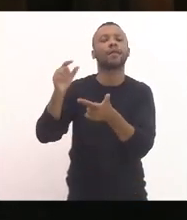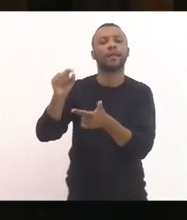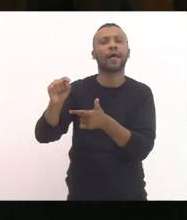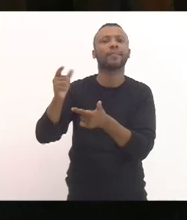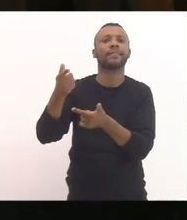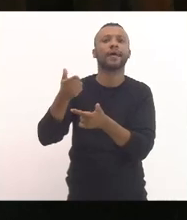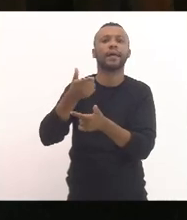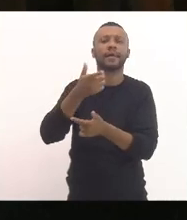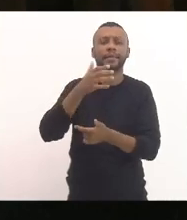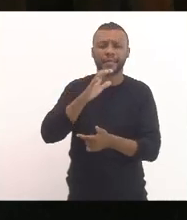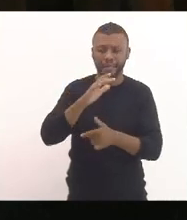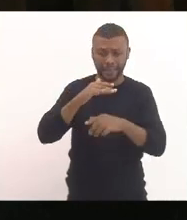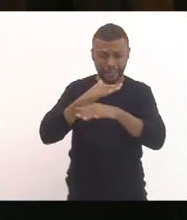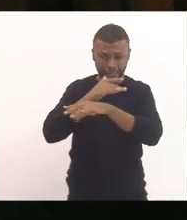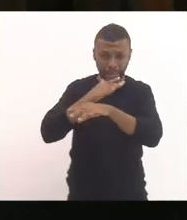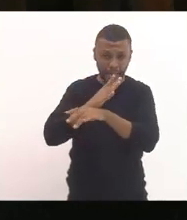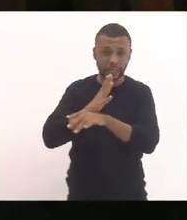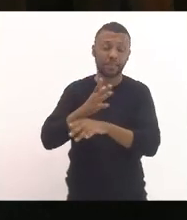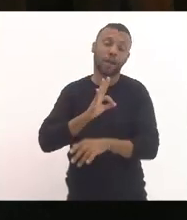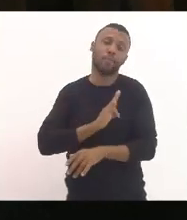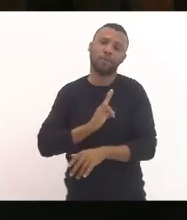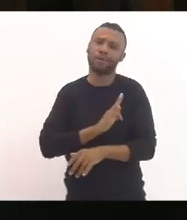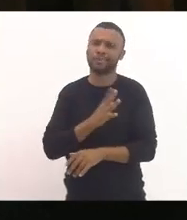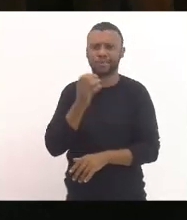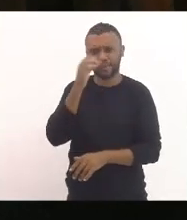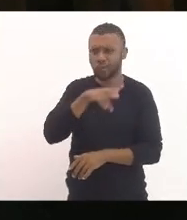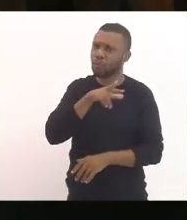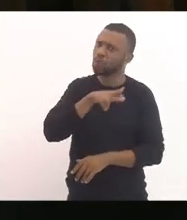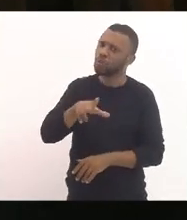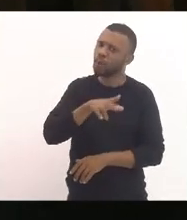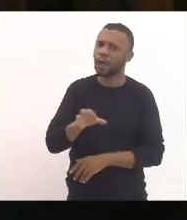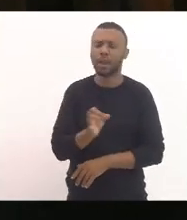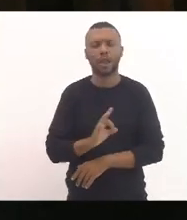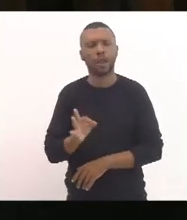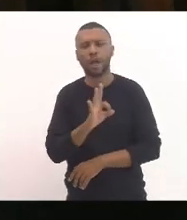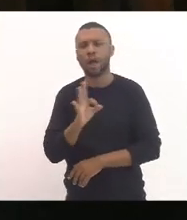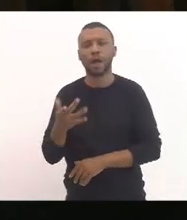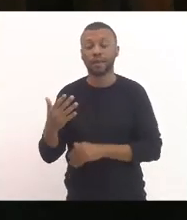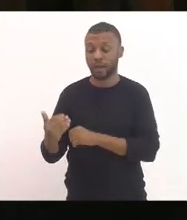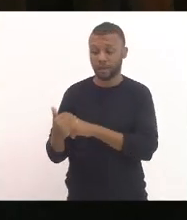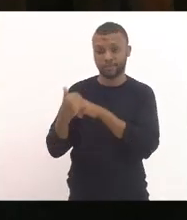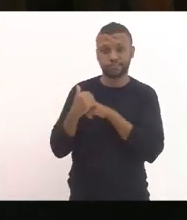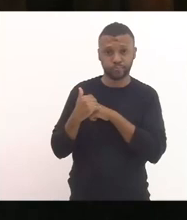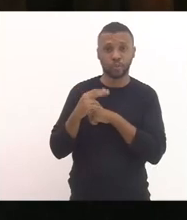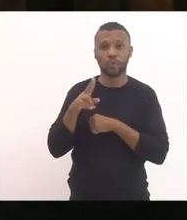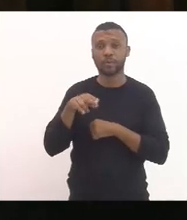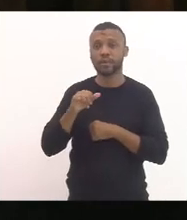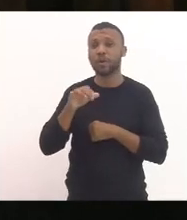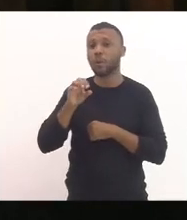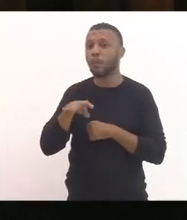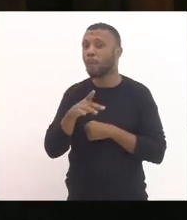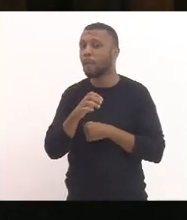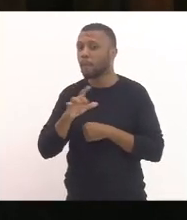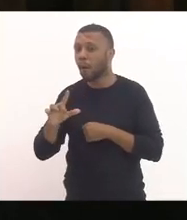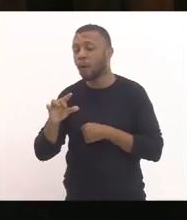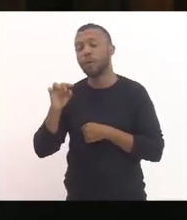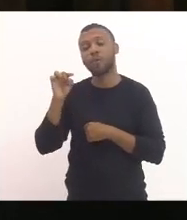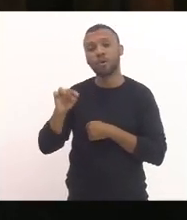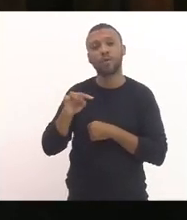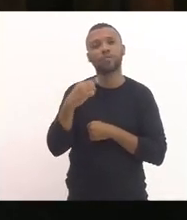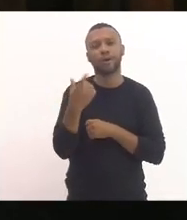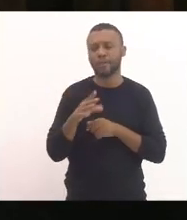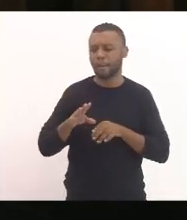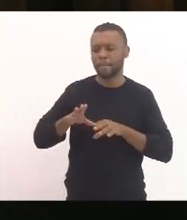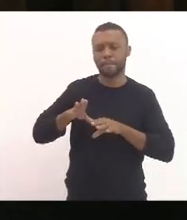de polícia e Isso Não É admitido toda vez que a unicompol é procurada para intervir a Unicamp ou